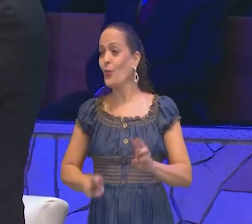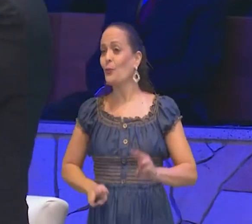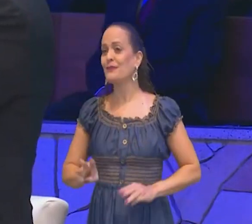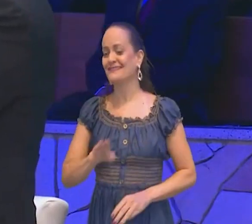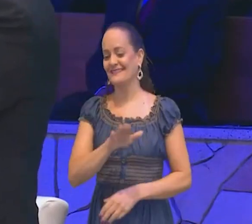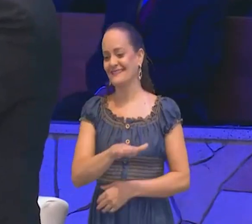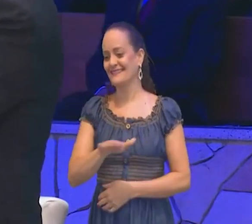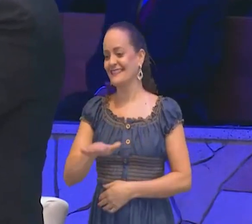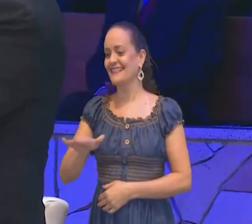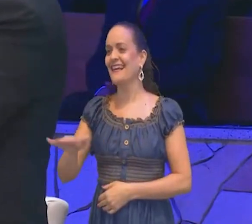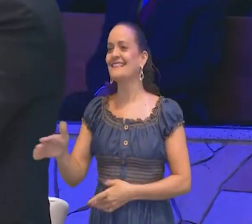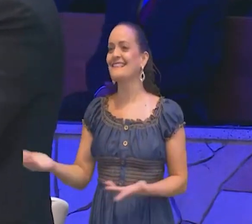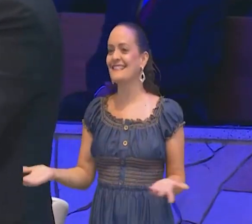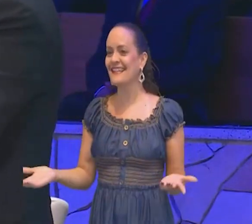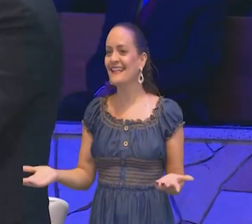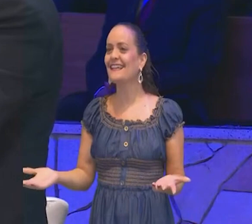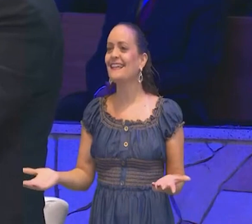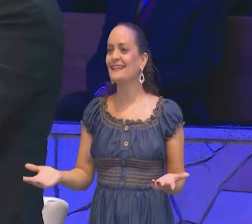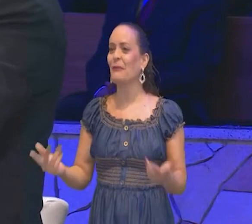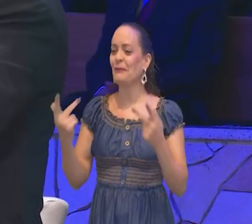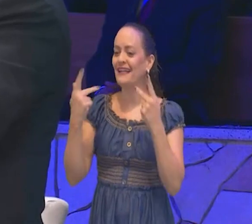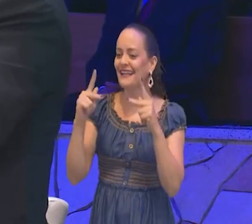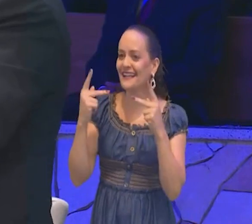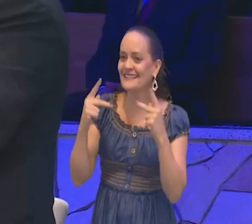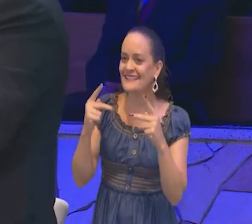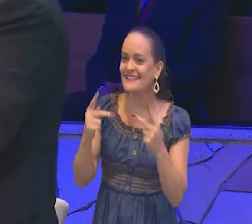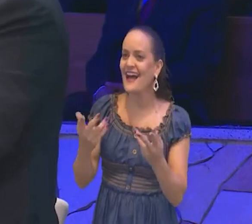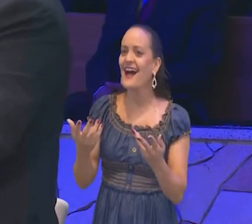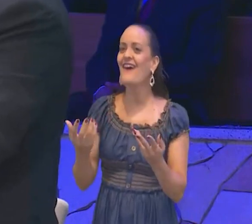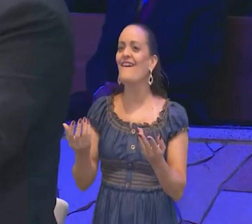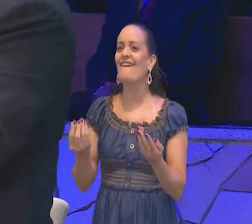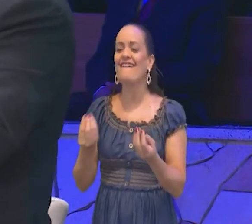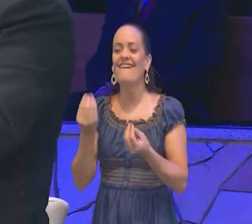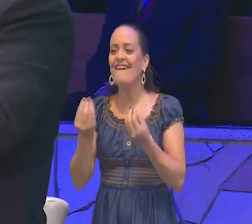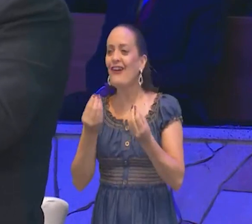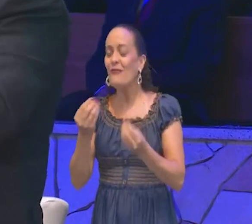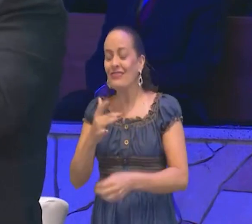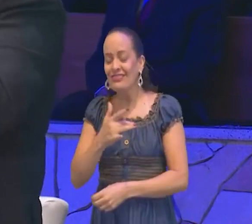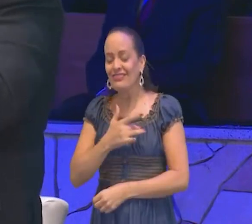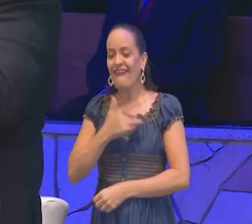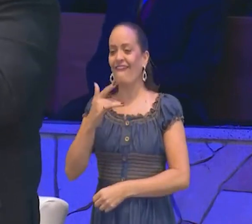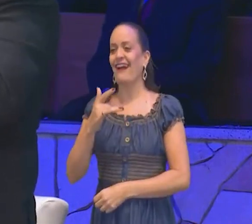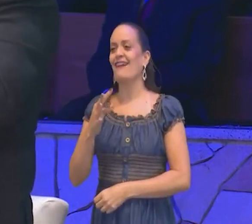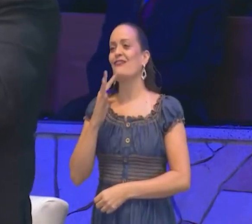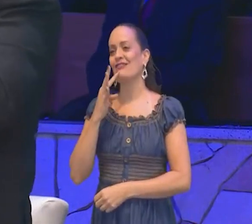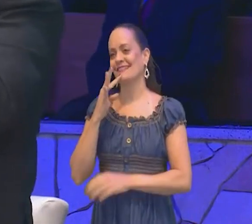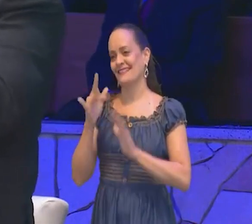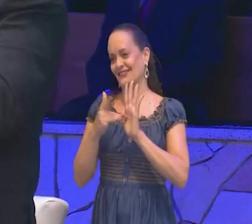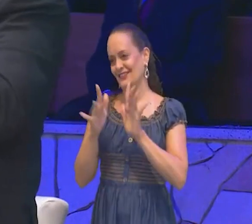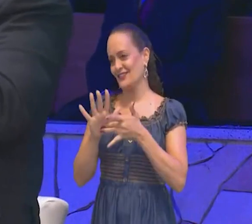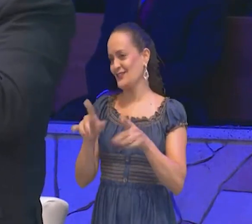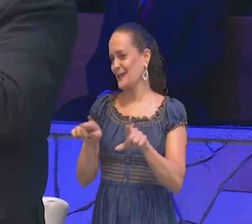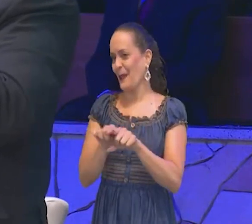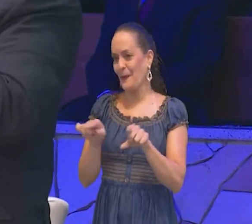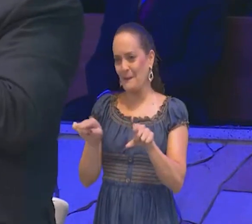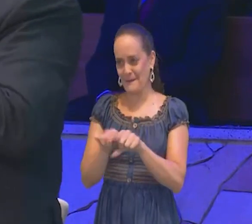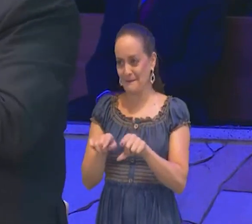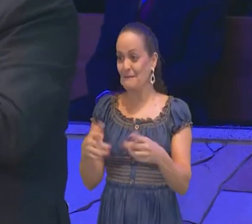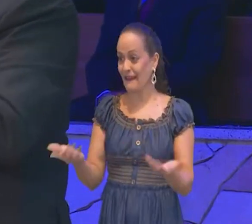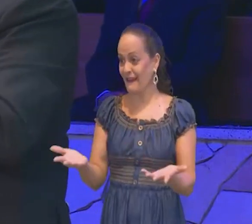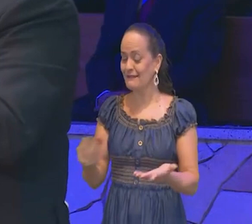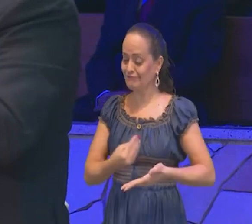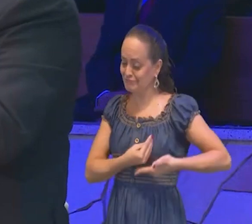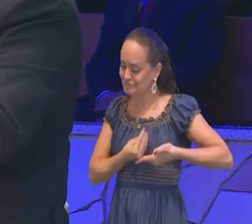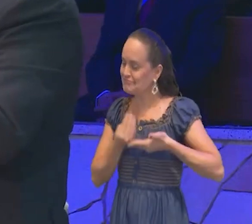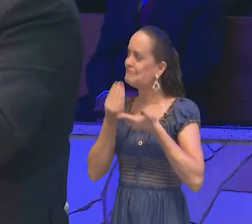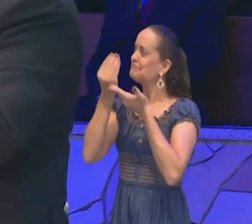através da palavra, das ministrações. Desta forma também foram tocados por Jesus, e assim entregaram-se